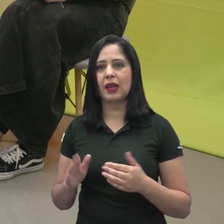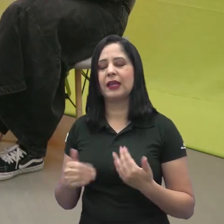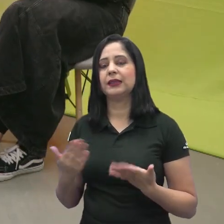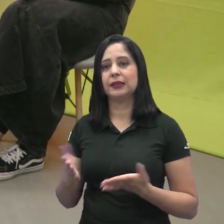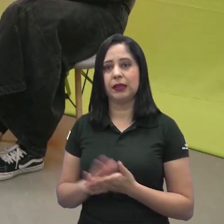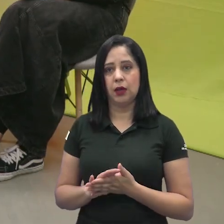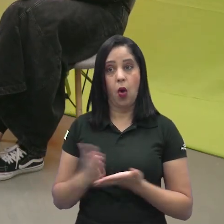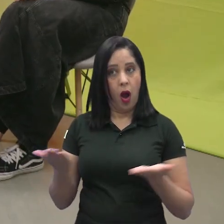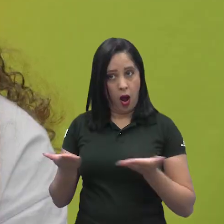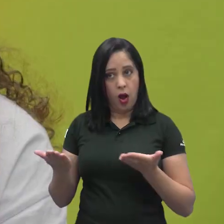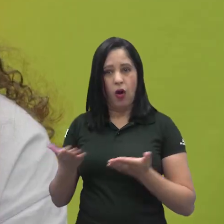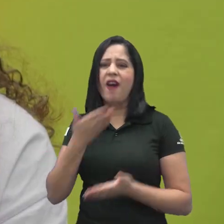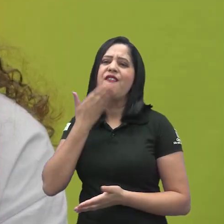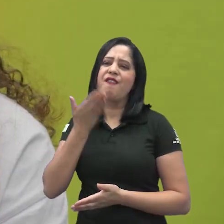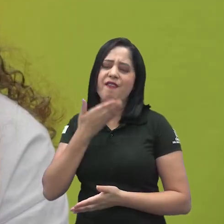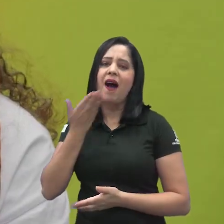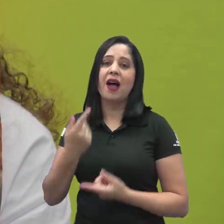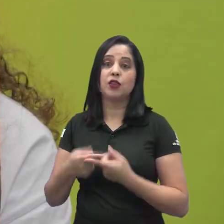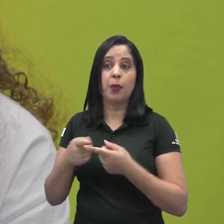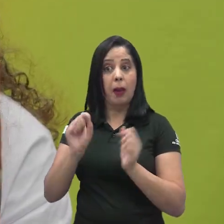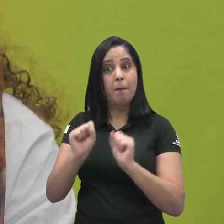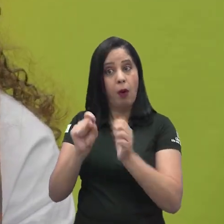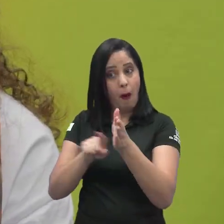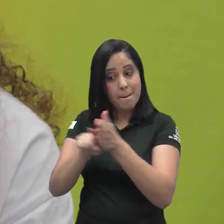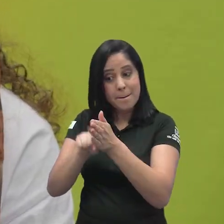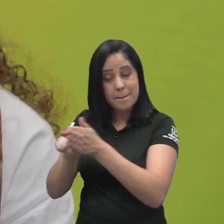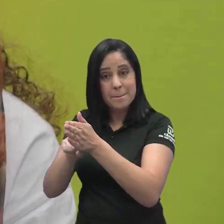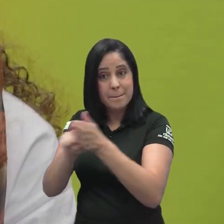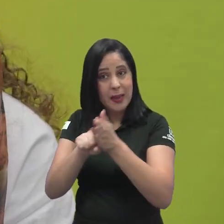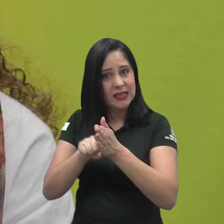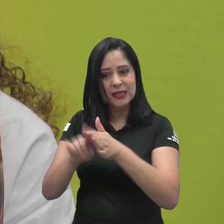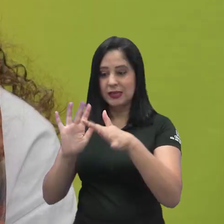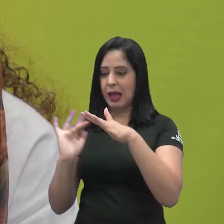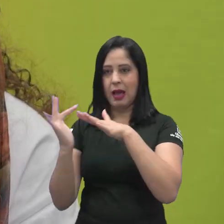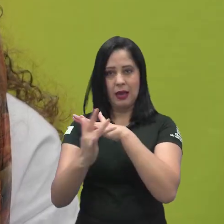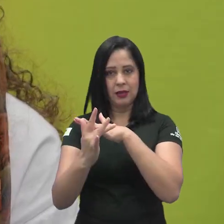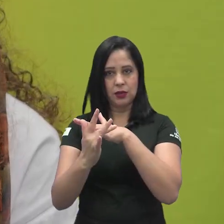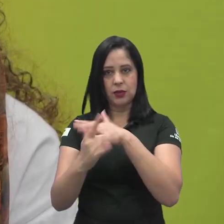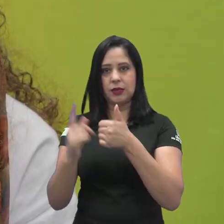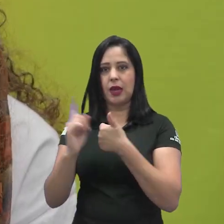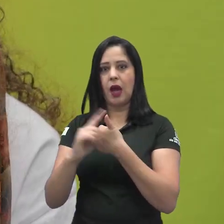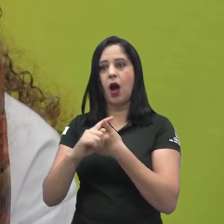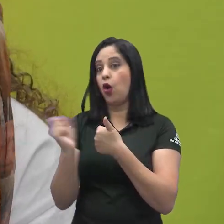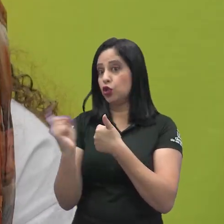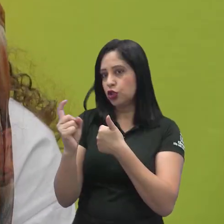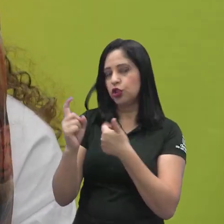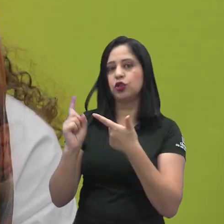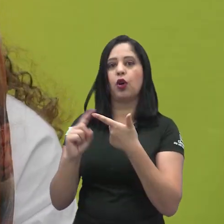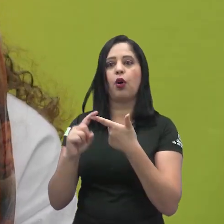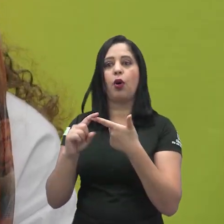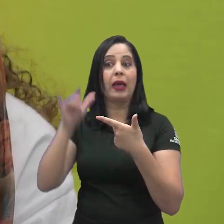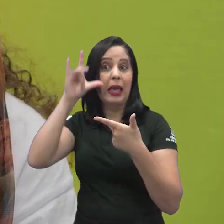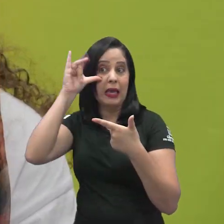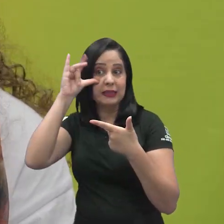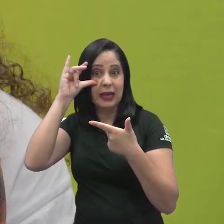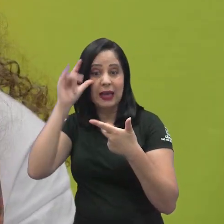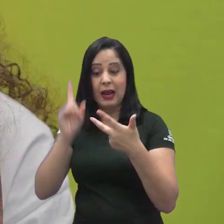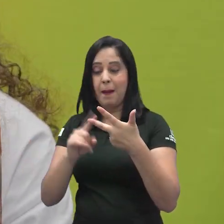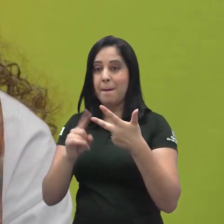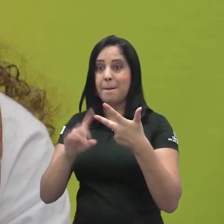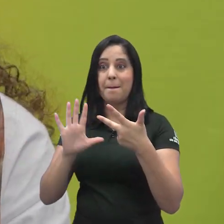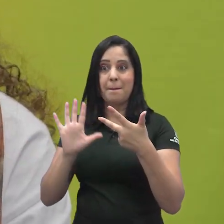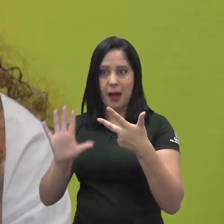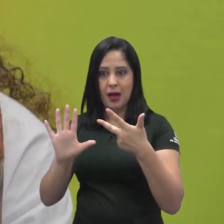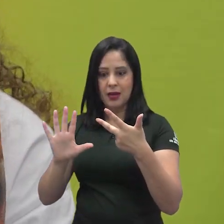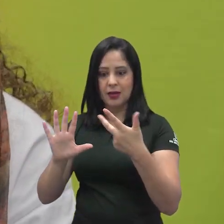que hoje em dia é bem mais fácil de você encontrar em todas as redes, tanto em TikTok, Instagram, mas no Pinterest